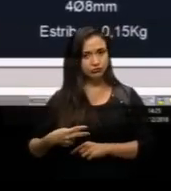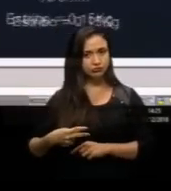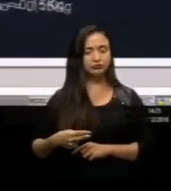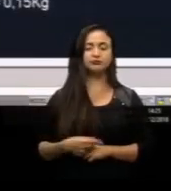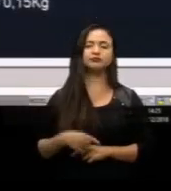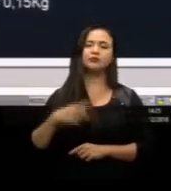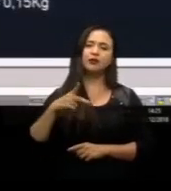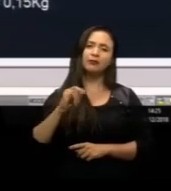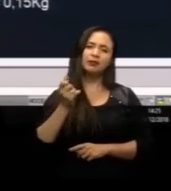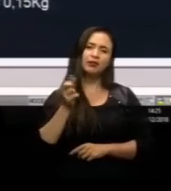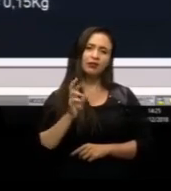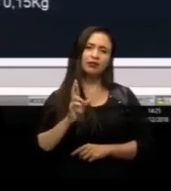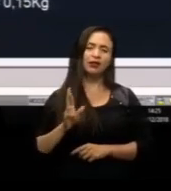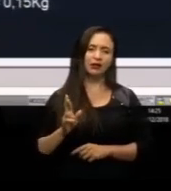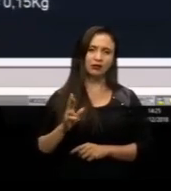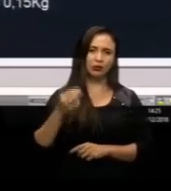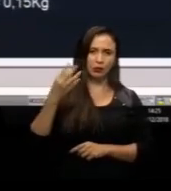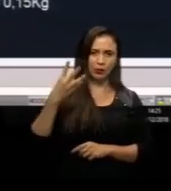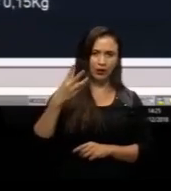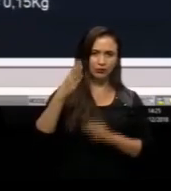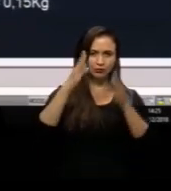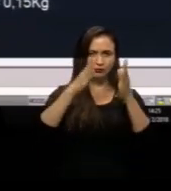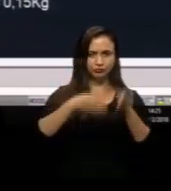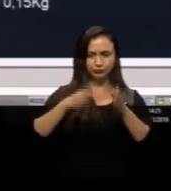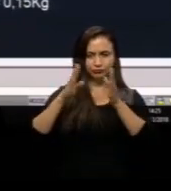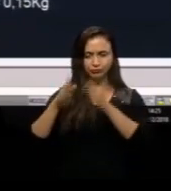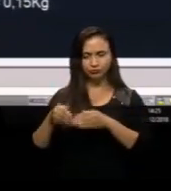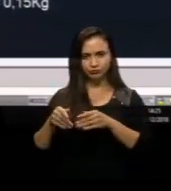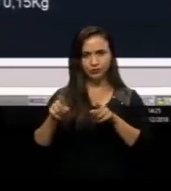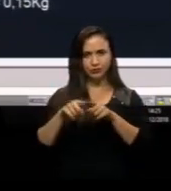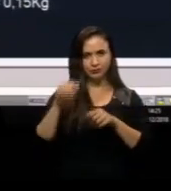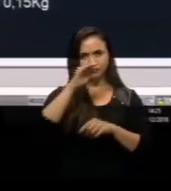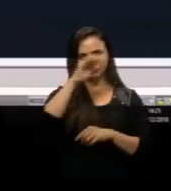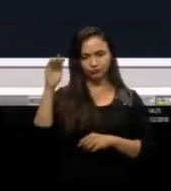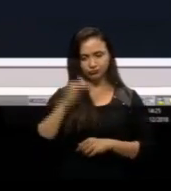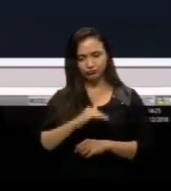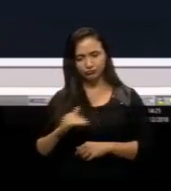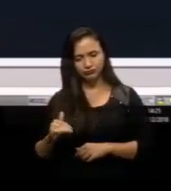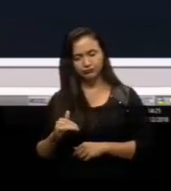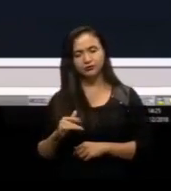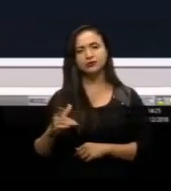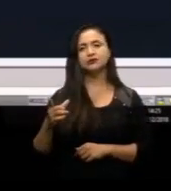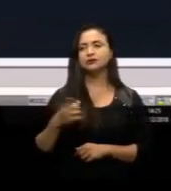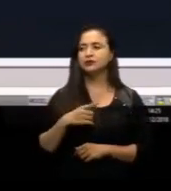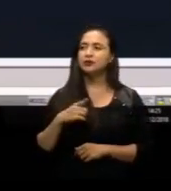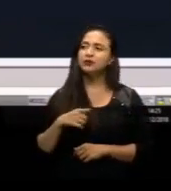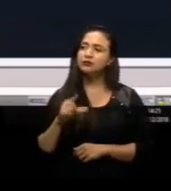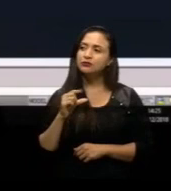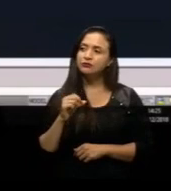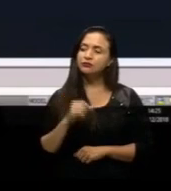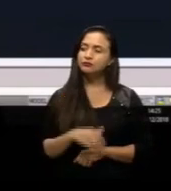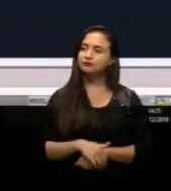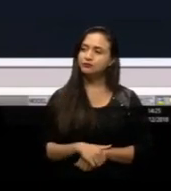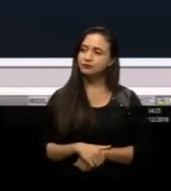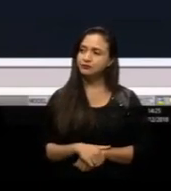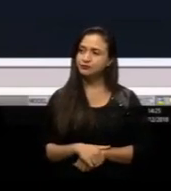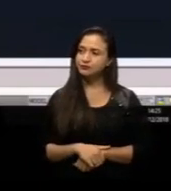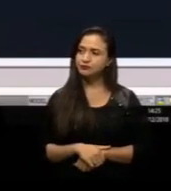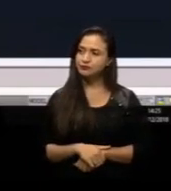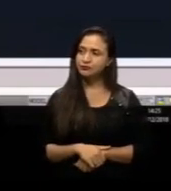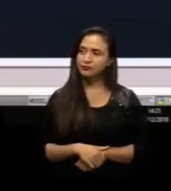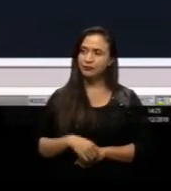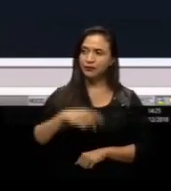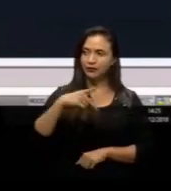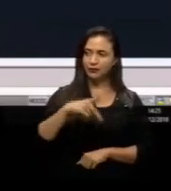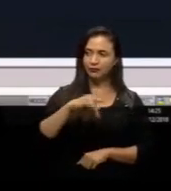nosso pilar, ele vai ter, cadê ele aqui? Esse nosso pilar, ele